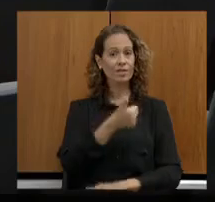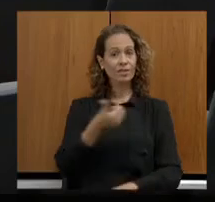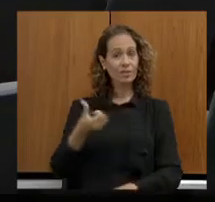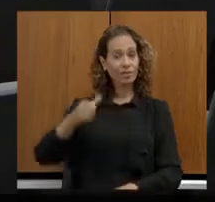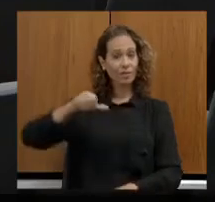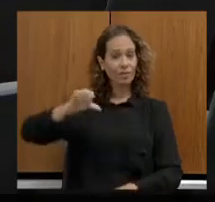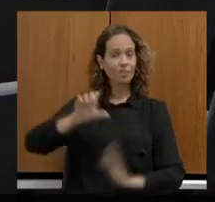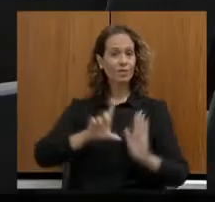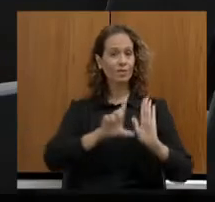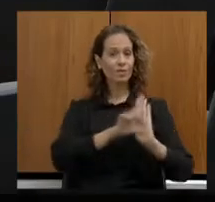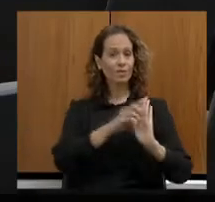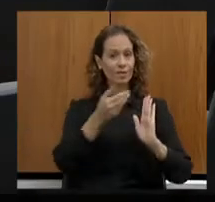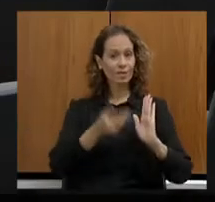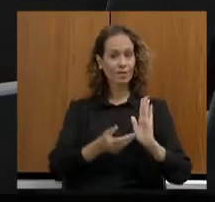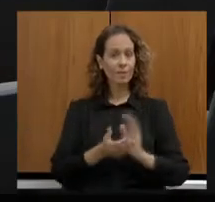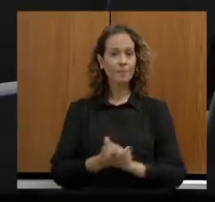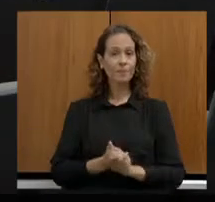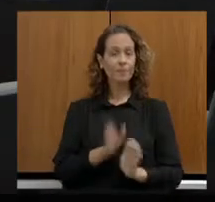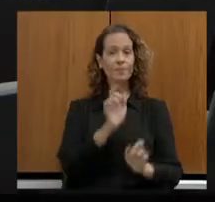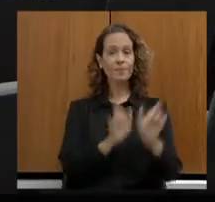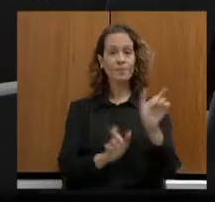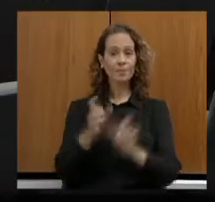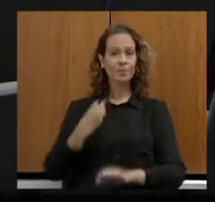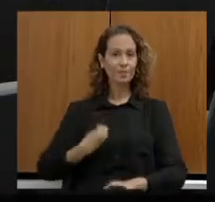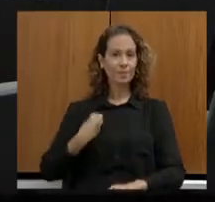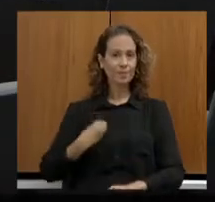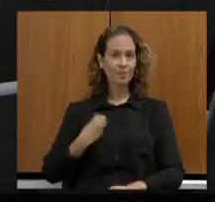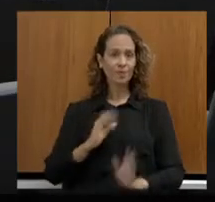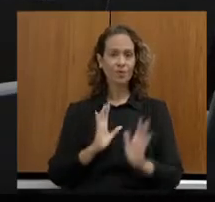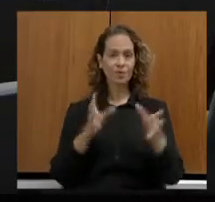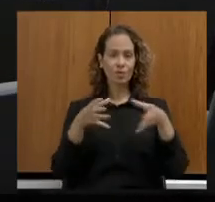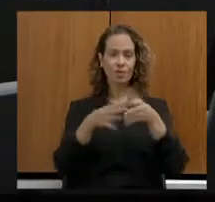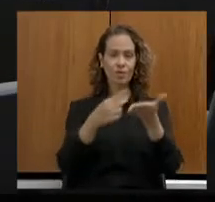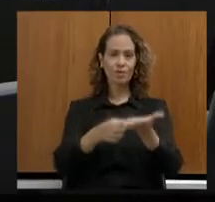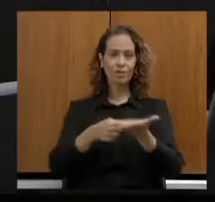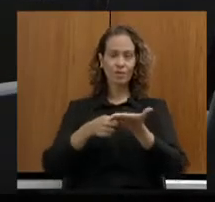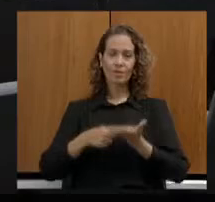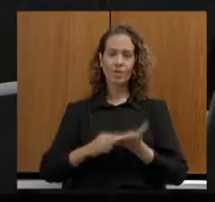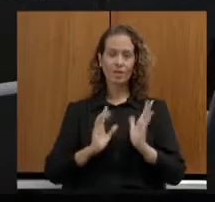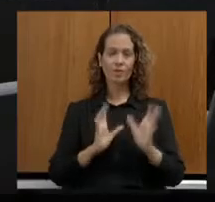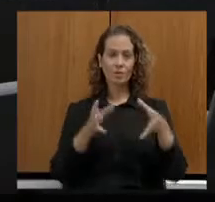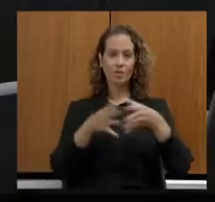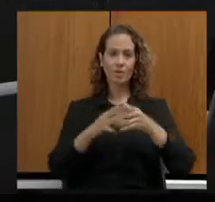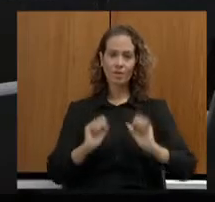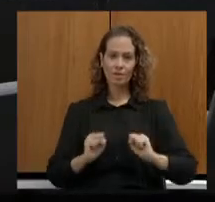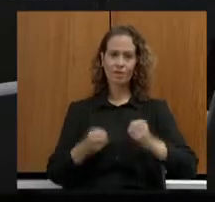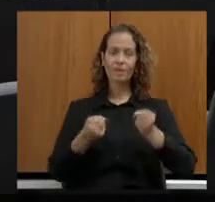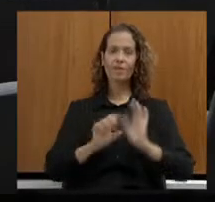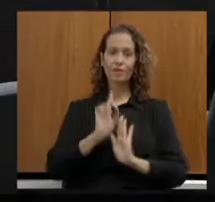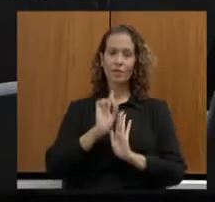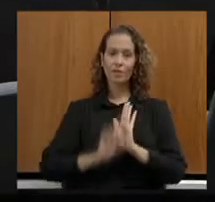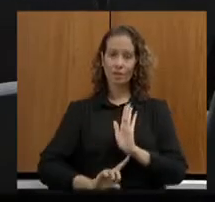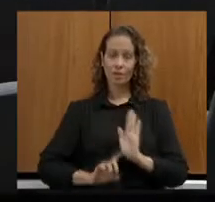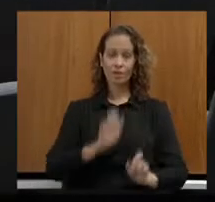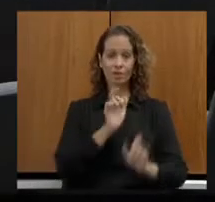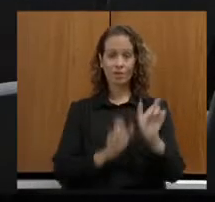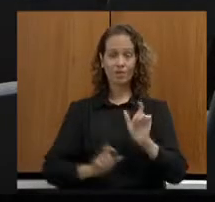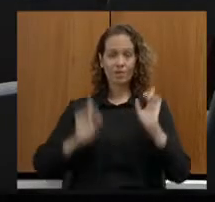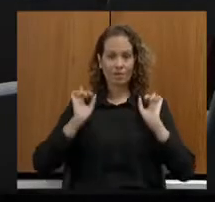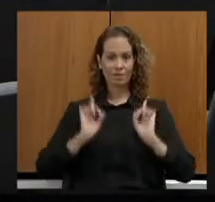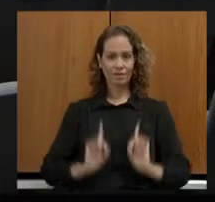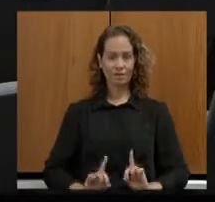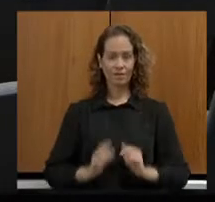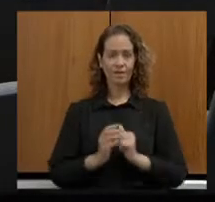a legislatura participar desta reunião como comissão convidada a comissão de defesa dos direitos da pessoa com deficiência